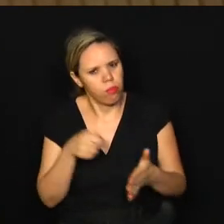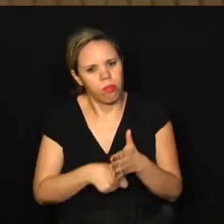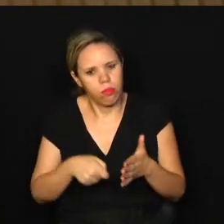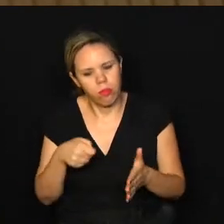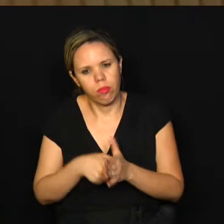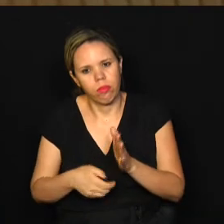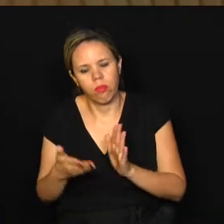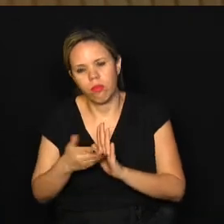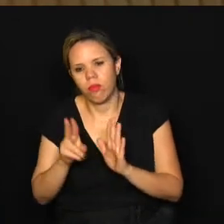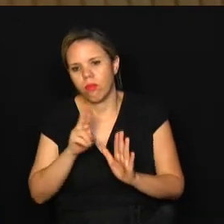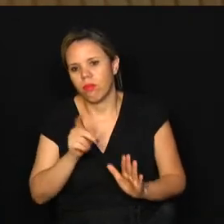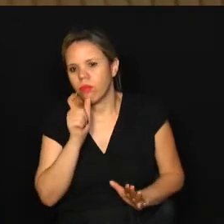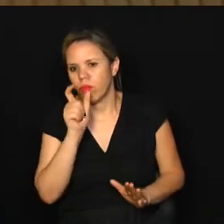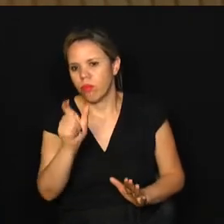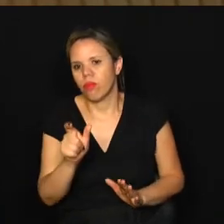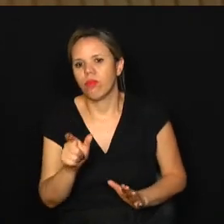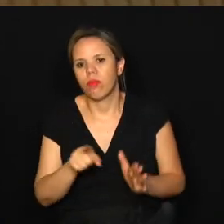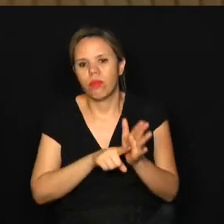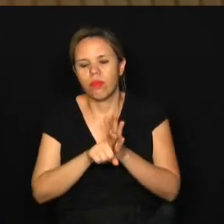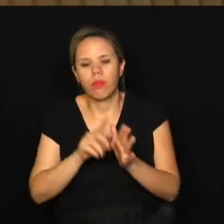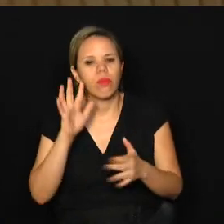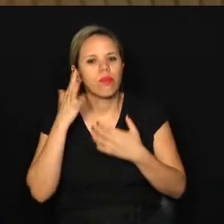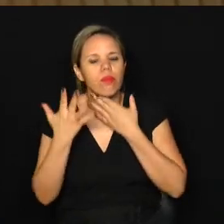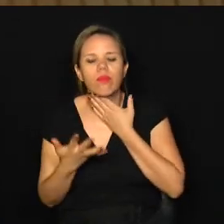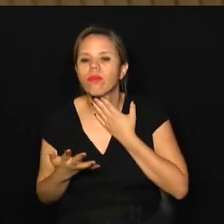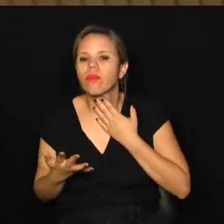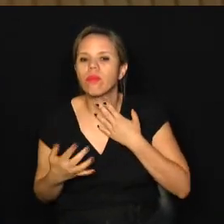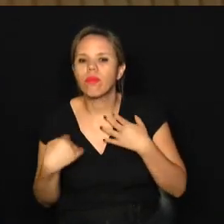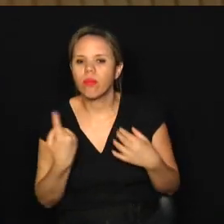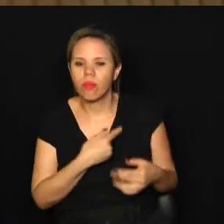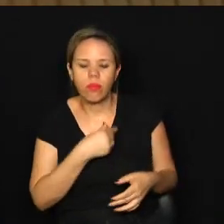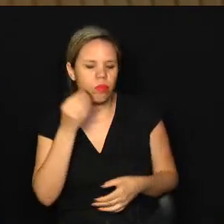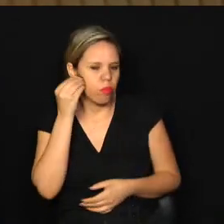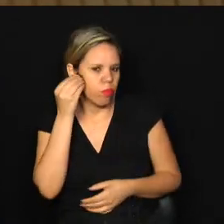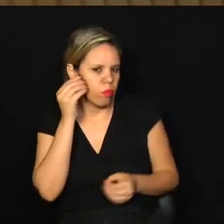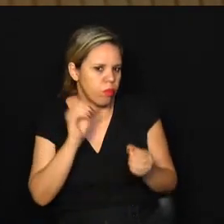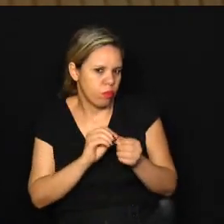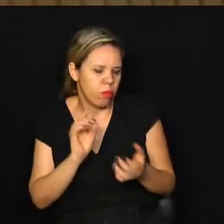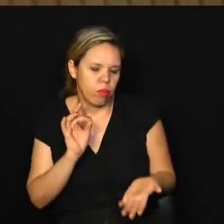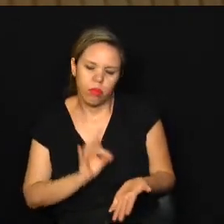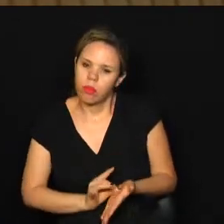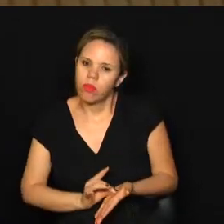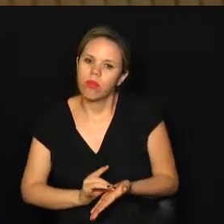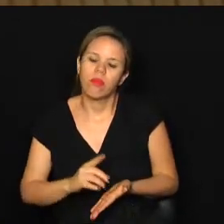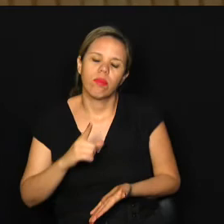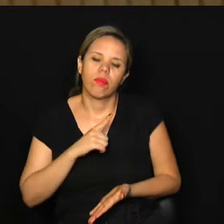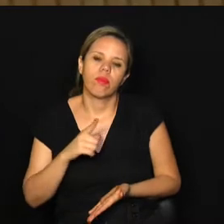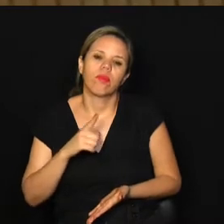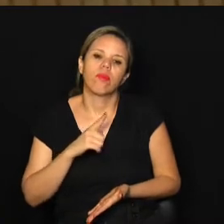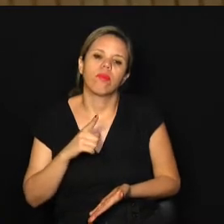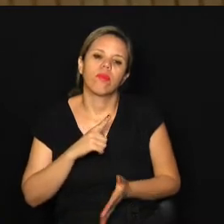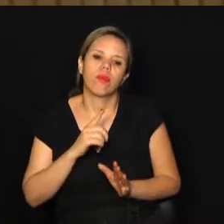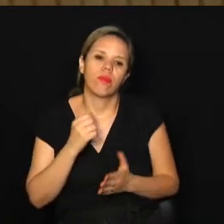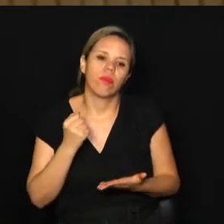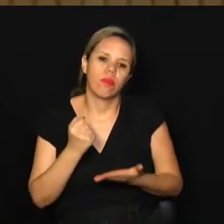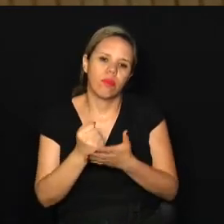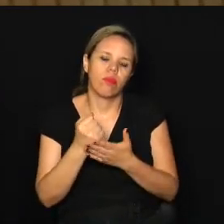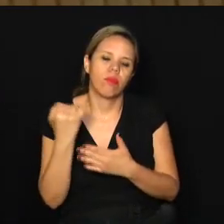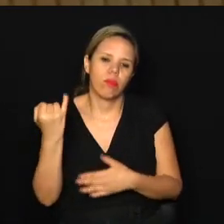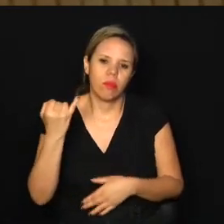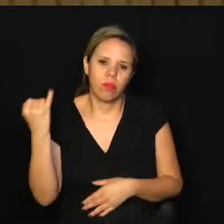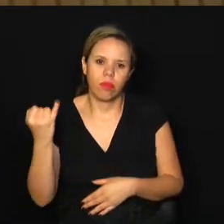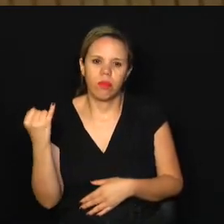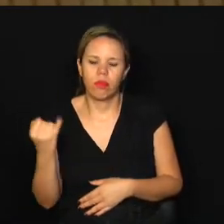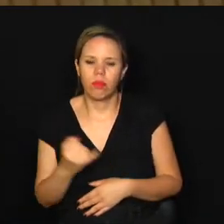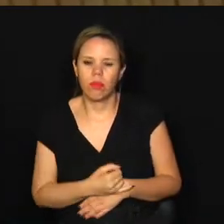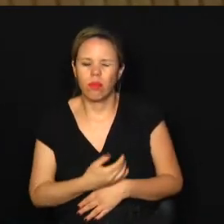uma expressão chamada buscando soluções. Foi o que nós tentamos fazer mesmo, tá? Houve uma ajuda significativa